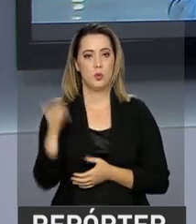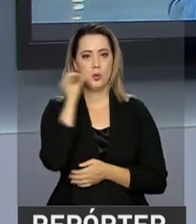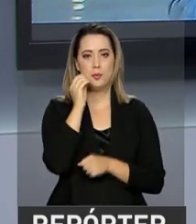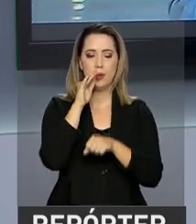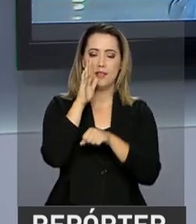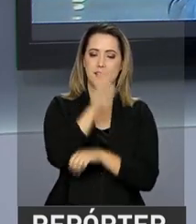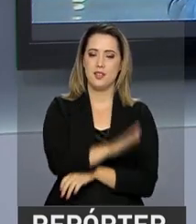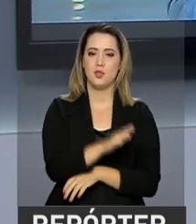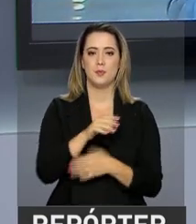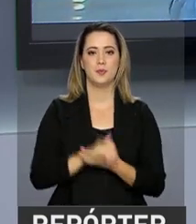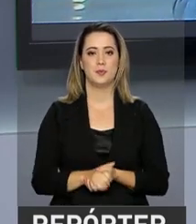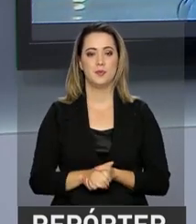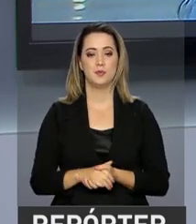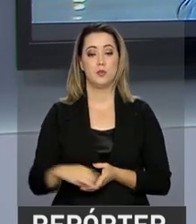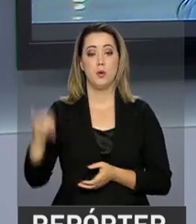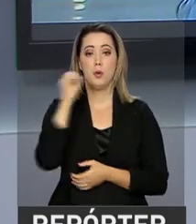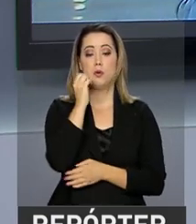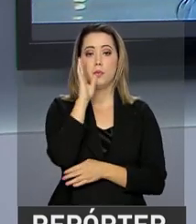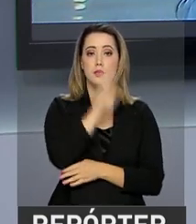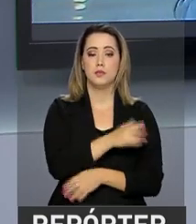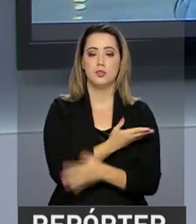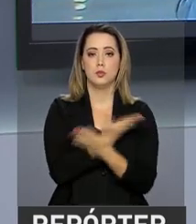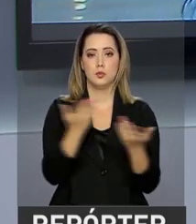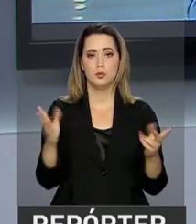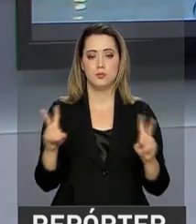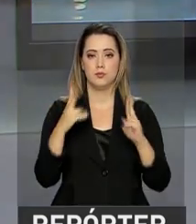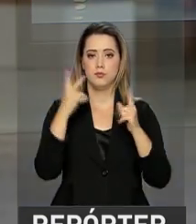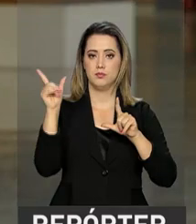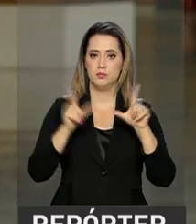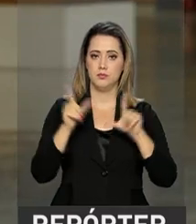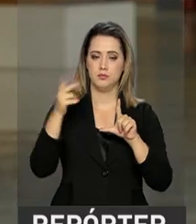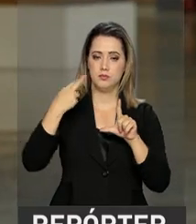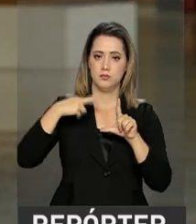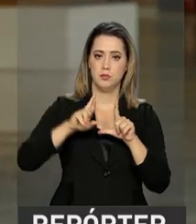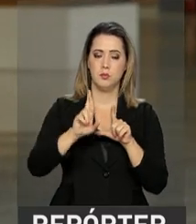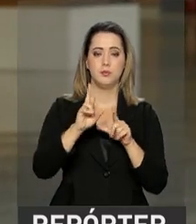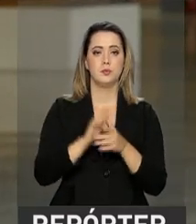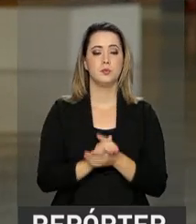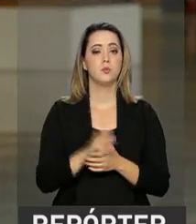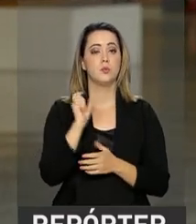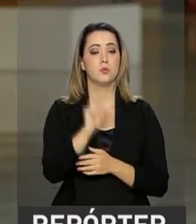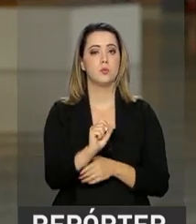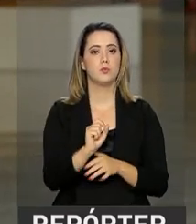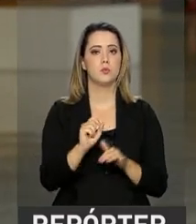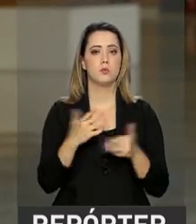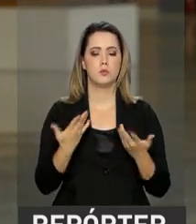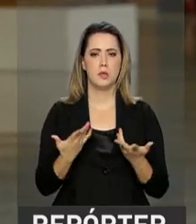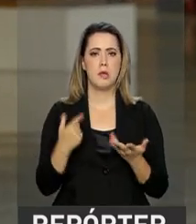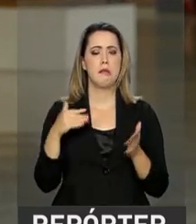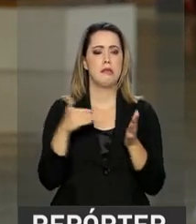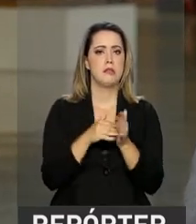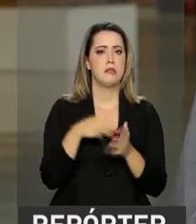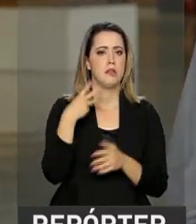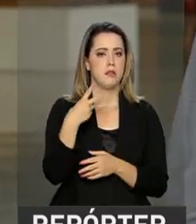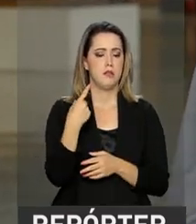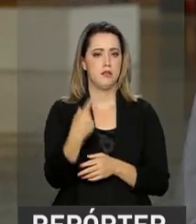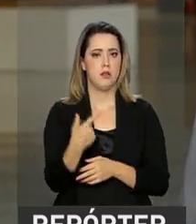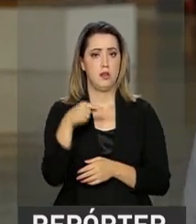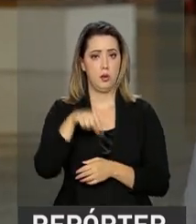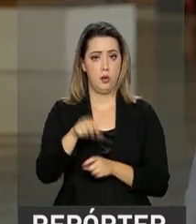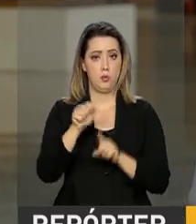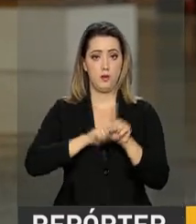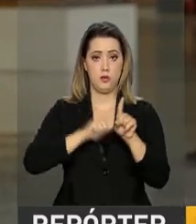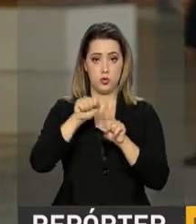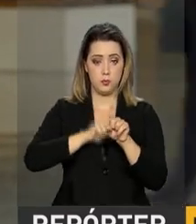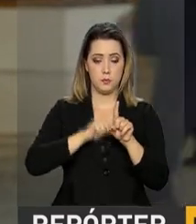Paulo boa tarde olá Boa tarde Boa tarde a todos que nos assistem na TV NBR olha Roberto até o dia 31 deste